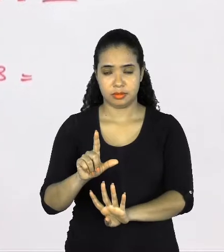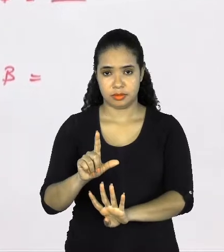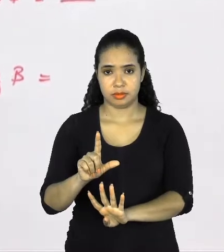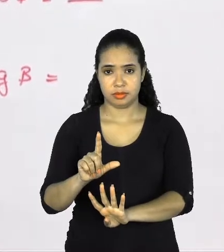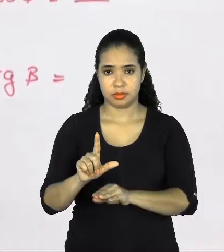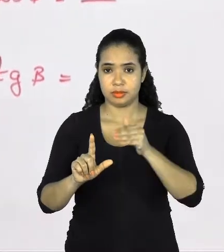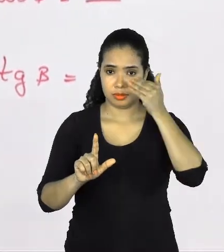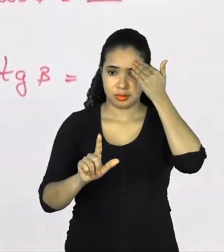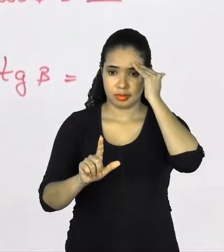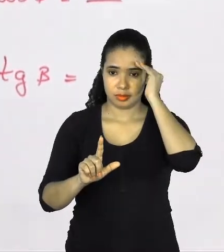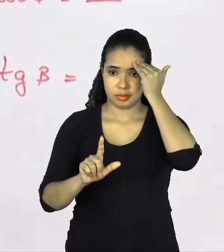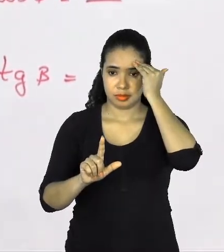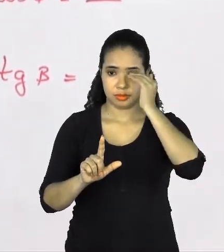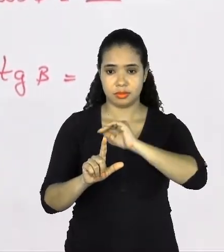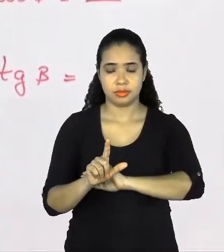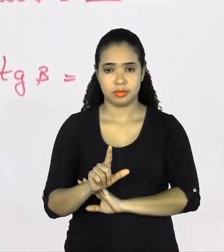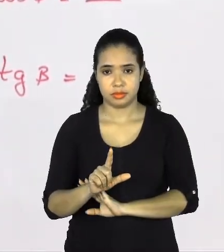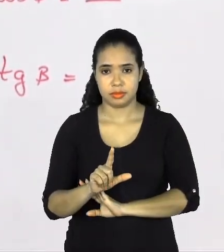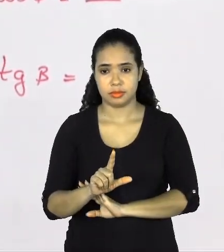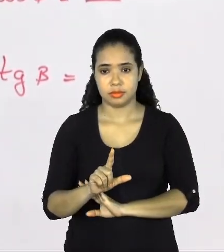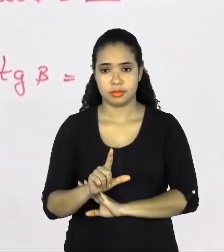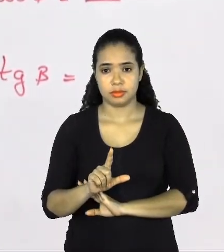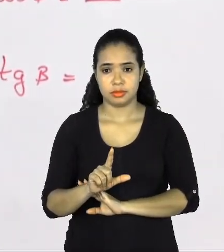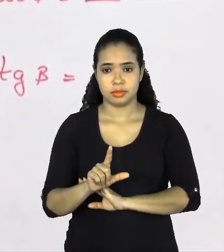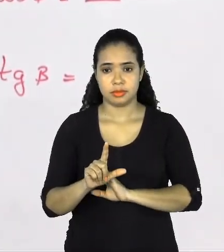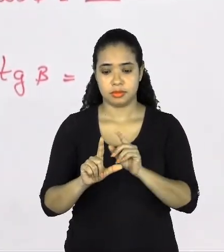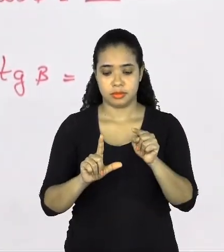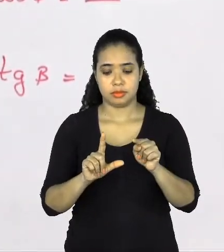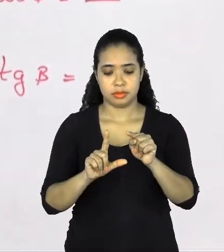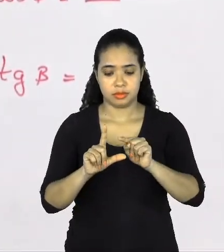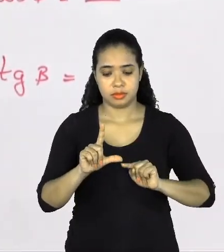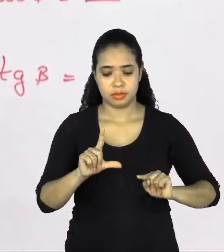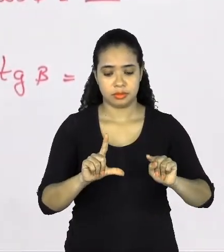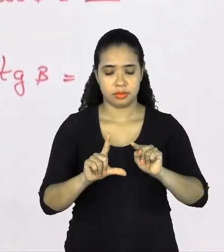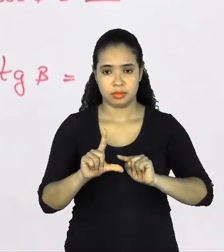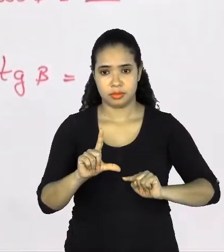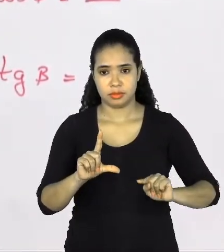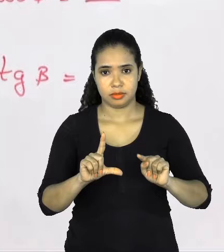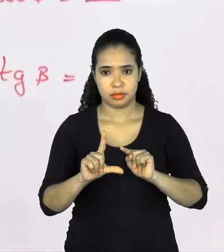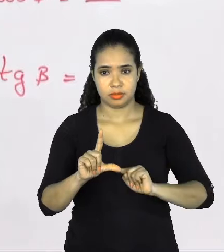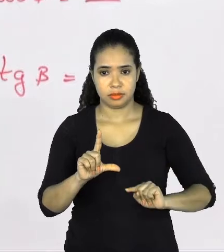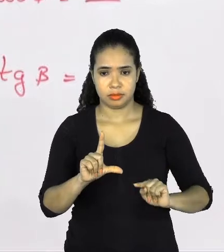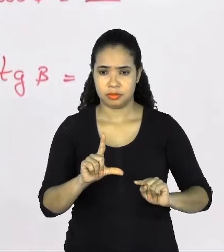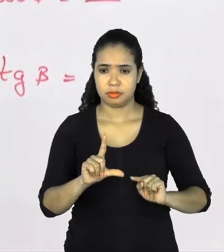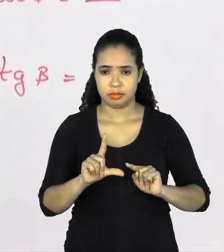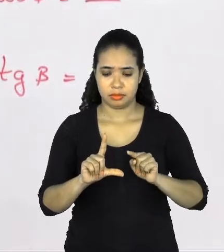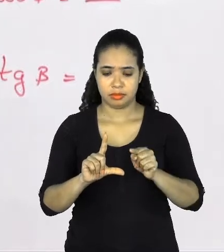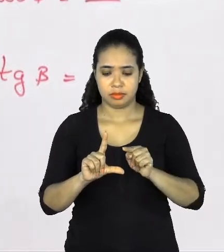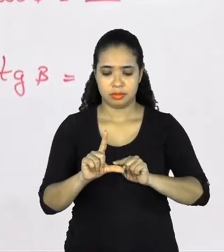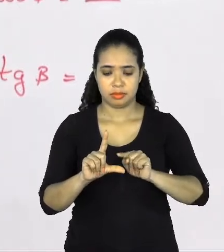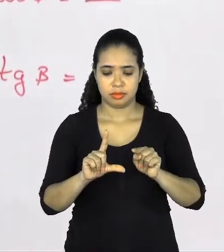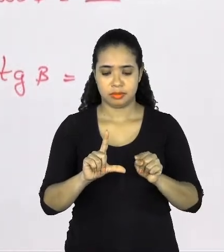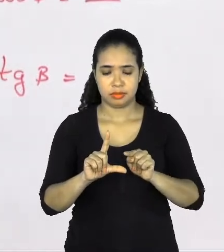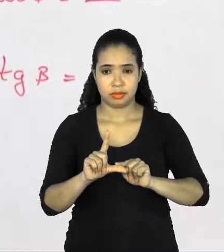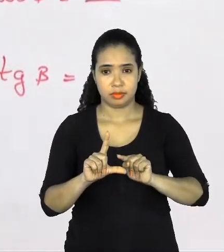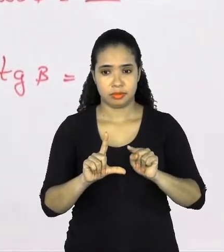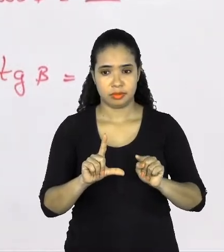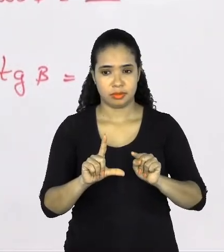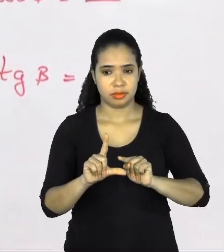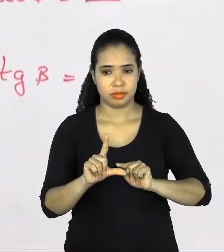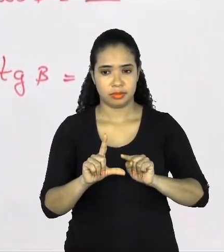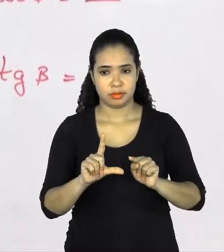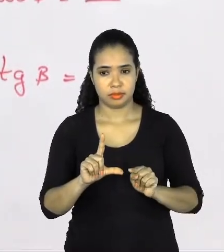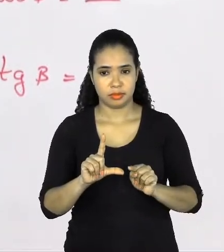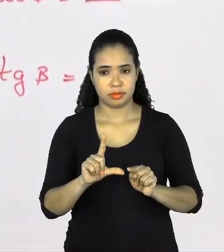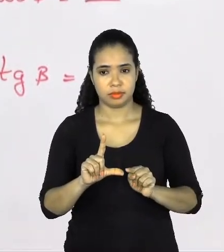Tranquilo? Bom, ocorre que esse ângulo, esse triângulo, como todo triângulo, ele tem dois ângulos. Fiz o estudo